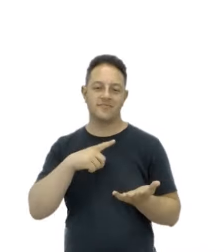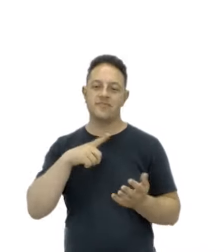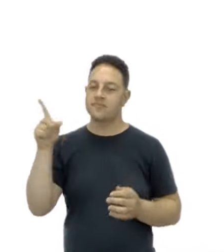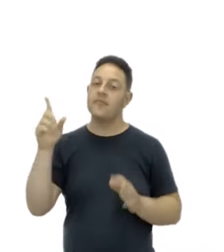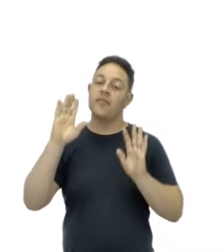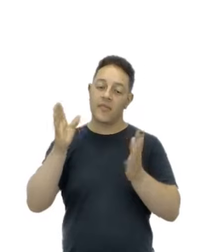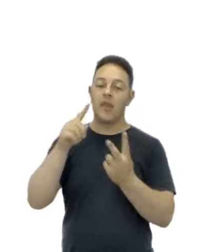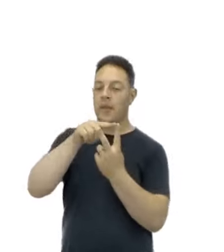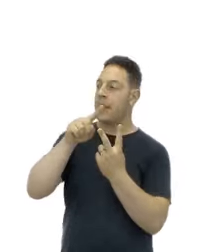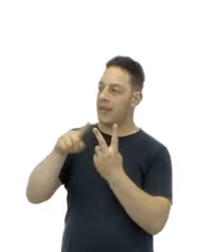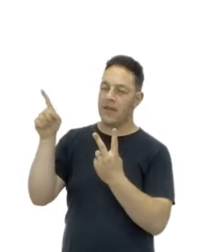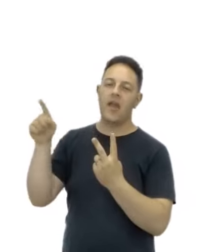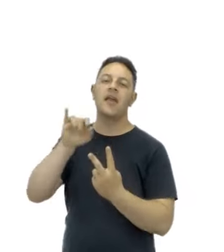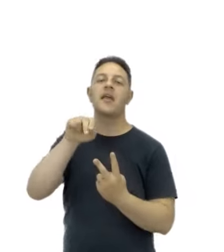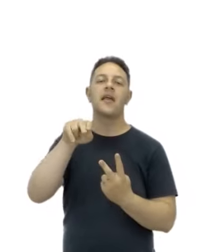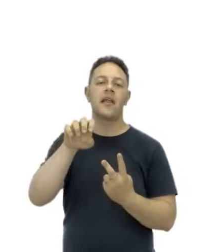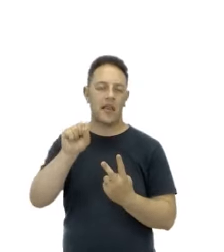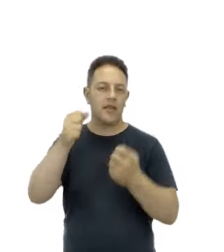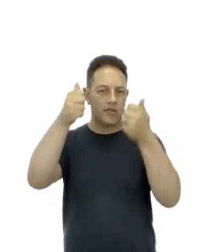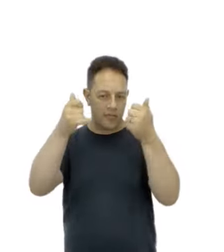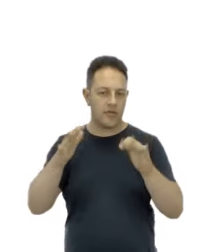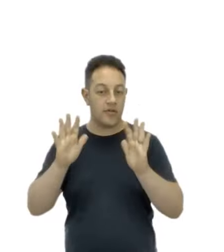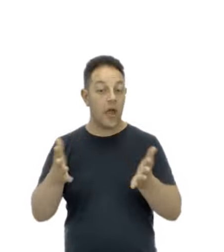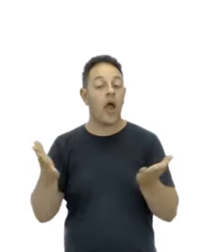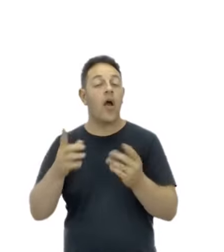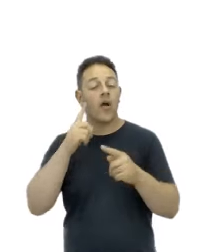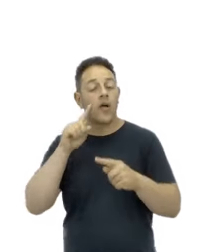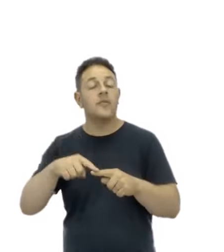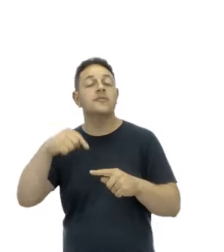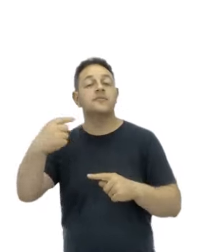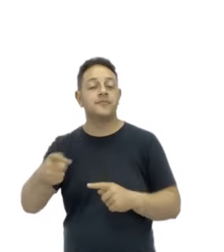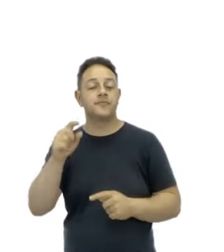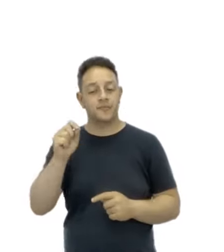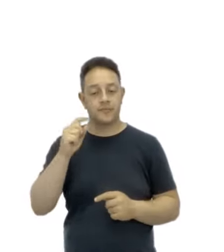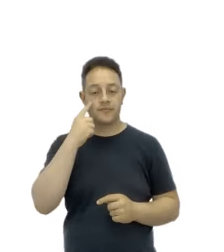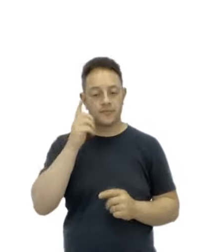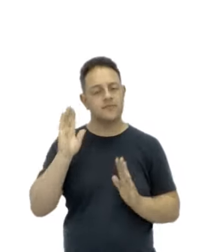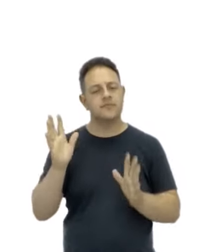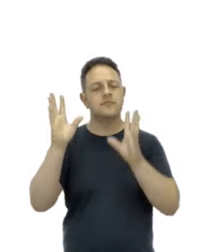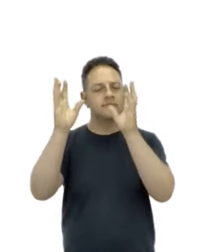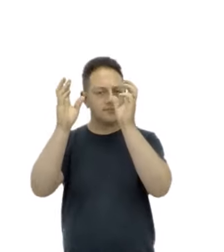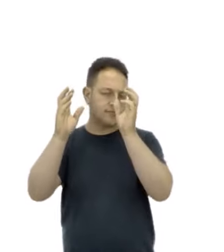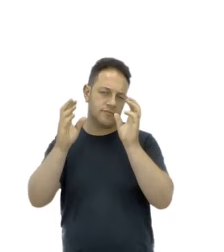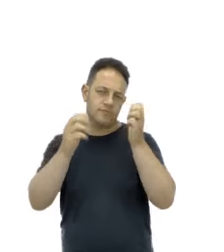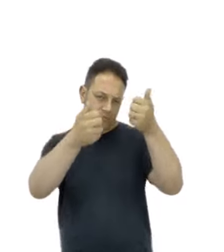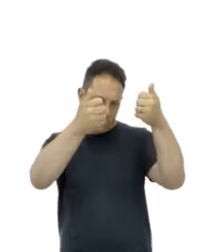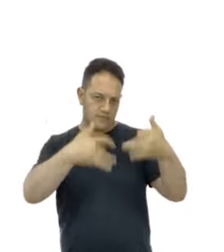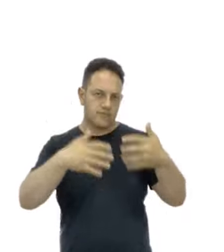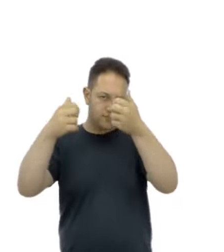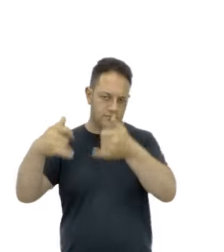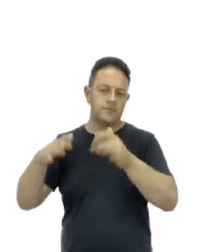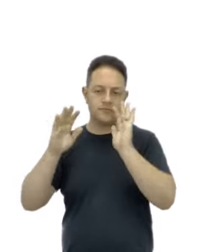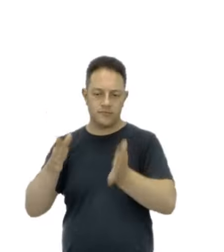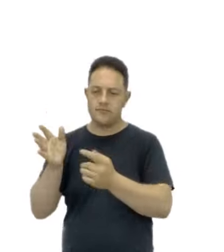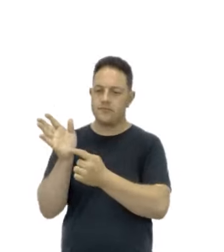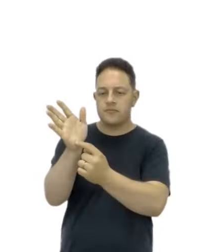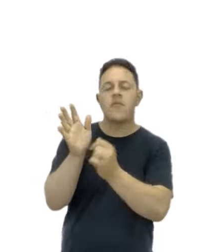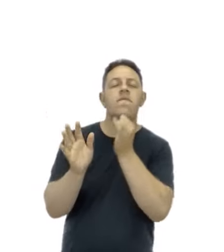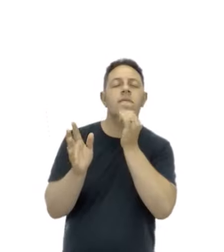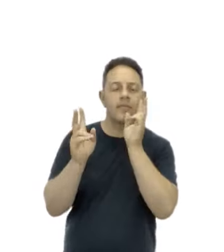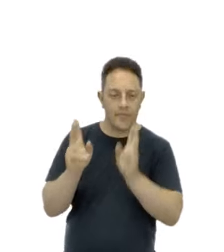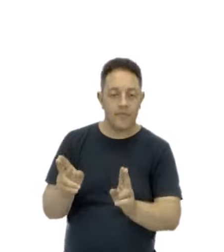passou para você, já explicou, então nós vamos ver aqui, né, que como nós já vimos, esses problemas já foram apresentados,